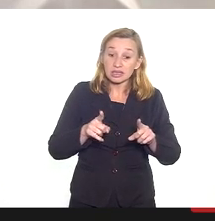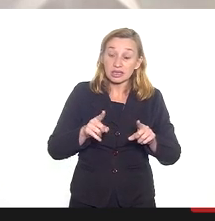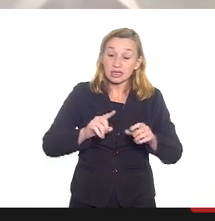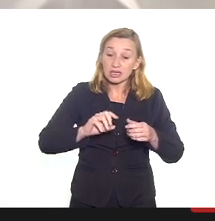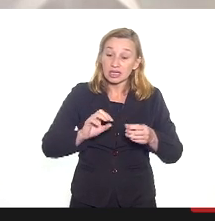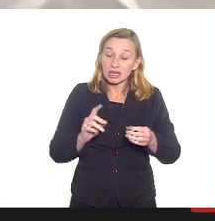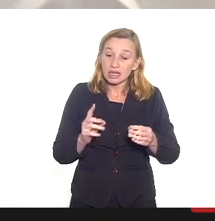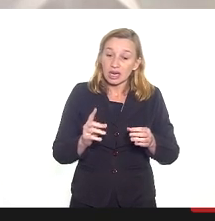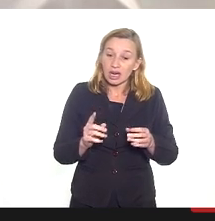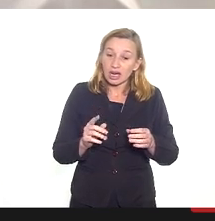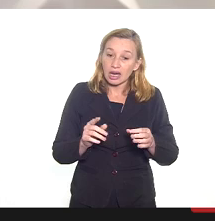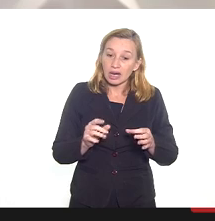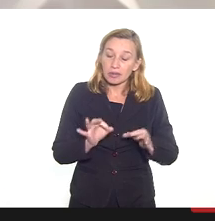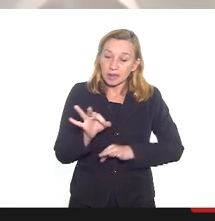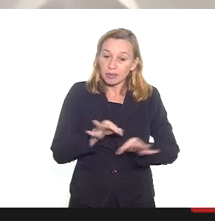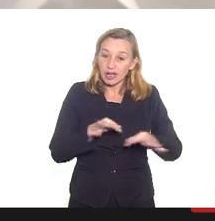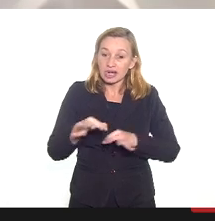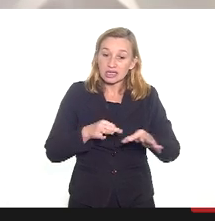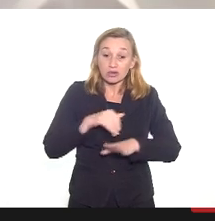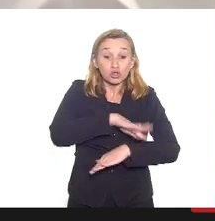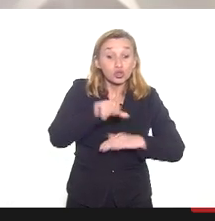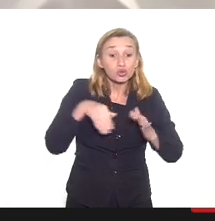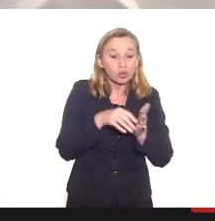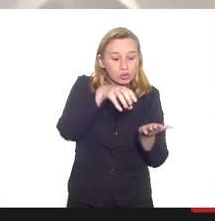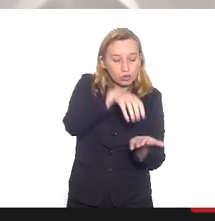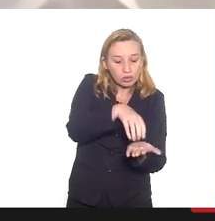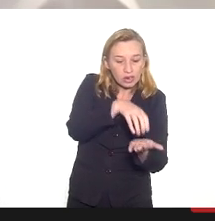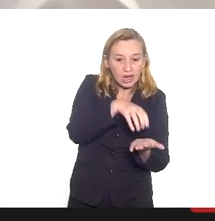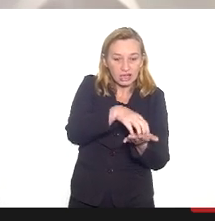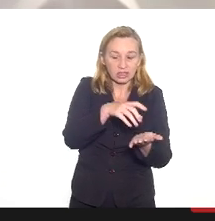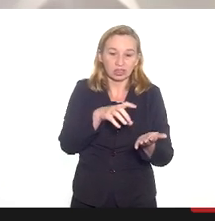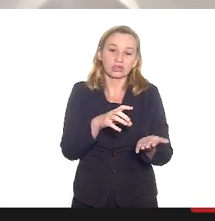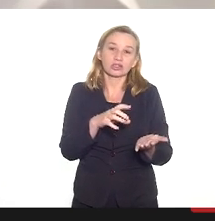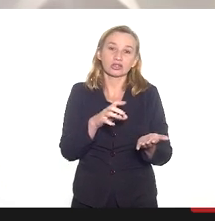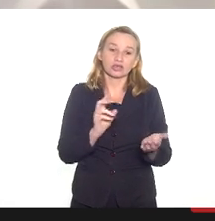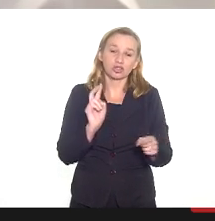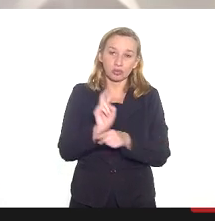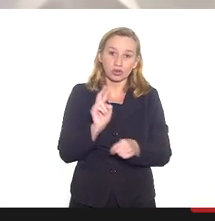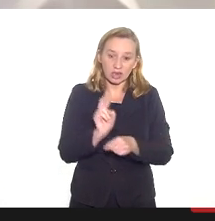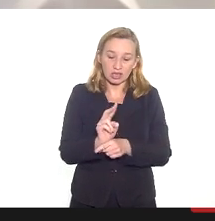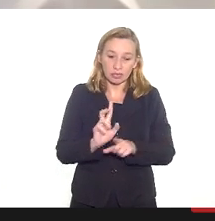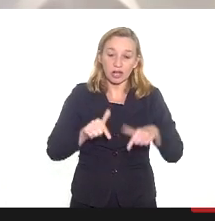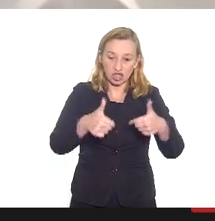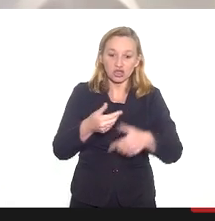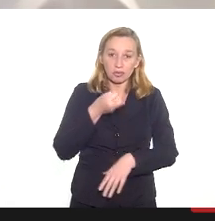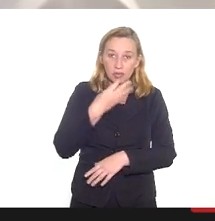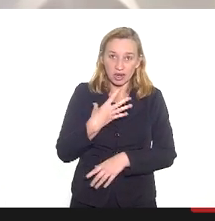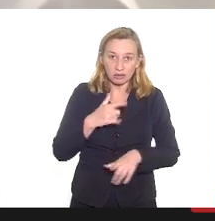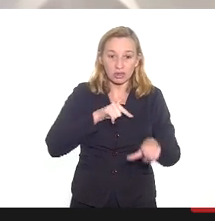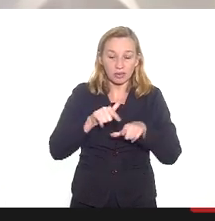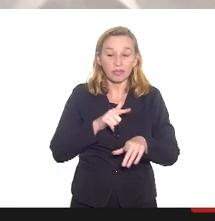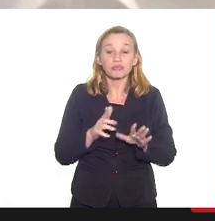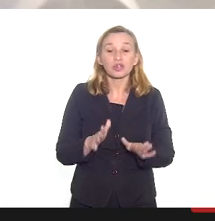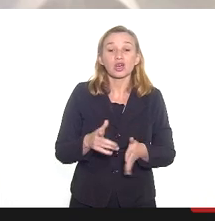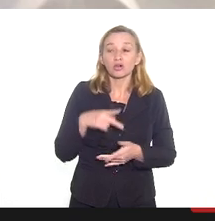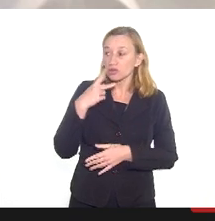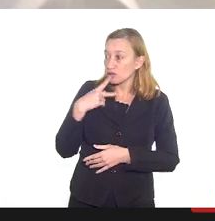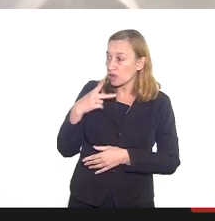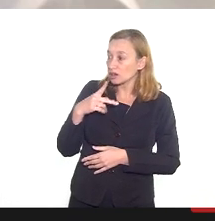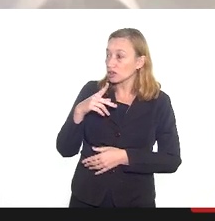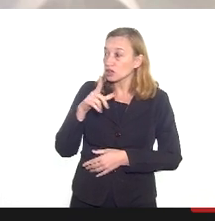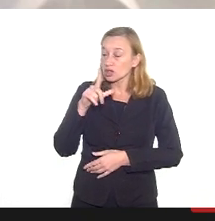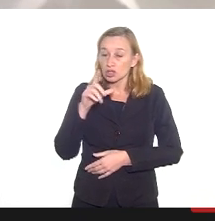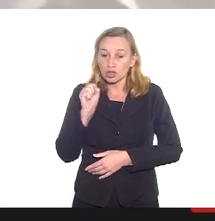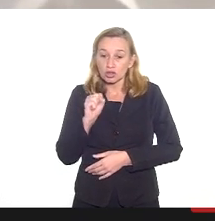proteção para atuar, para conhecer bem esse formulário, né? Quando eu ouço aqui a Solange, não há como